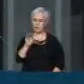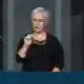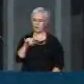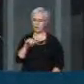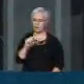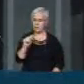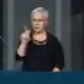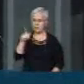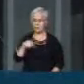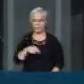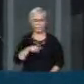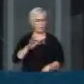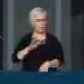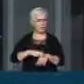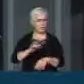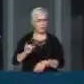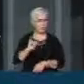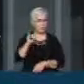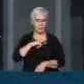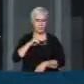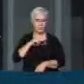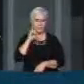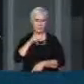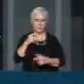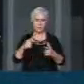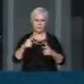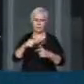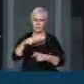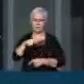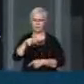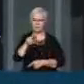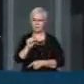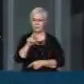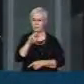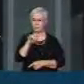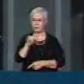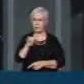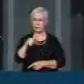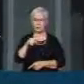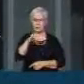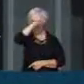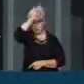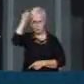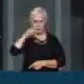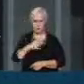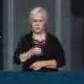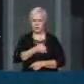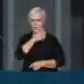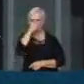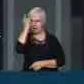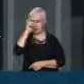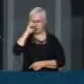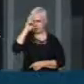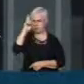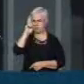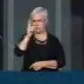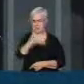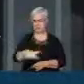O caso mais notório que a gente acompanhou foi o caso de Quari, no estado do Amazonas, que envolvia várias autoridades.